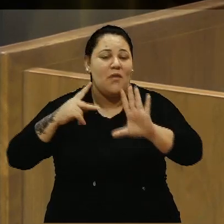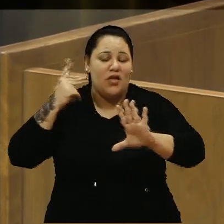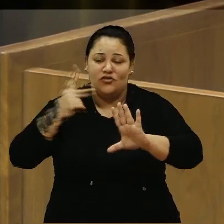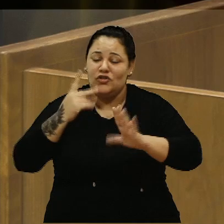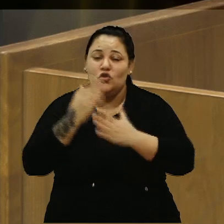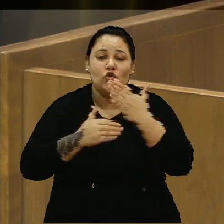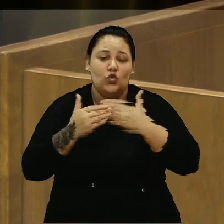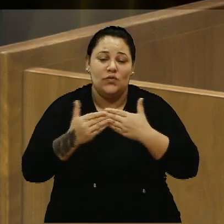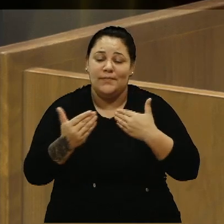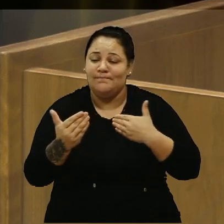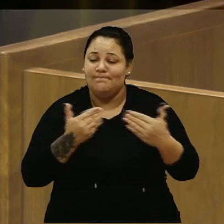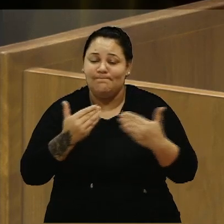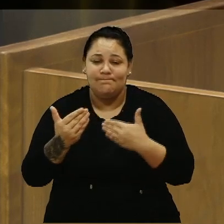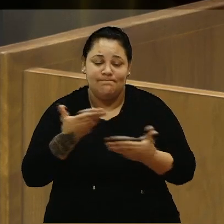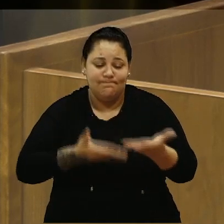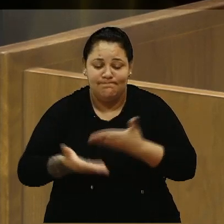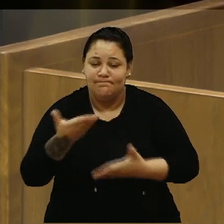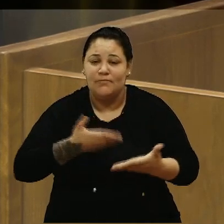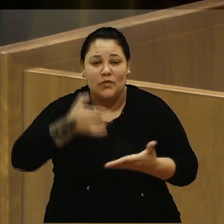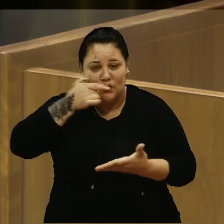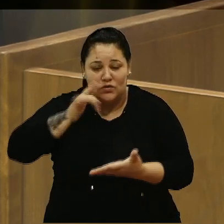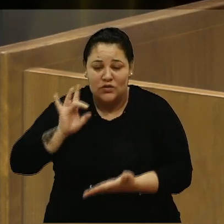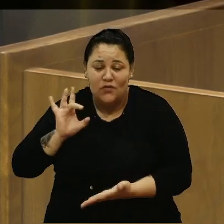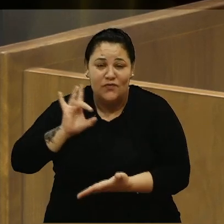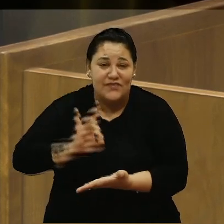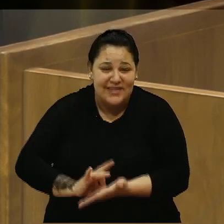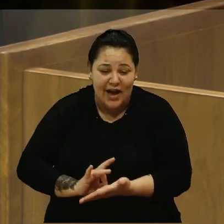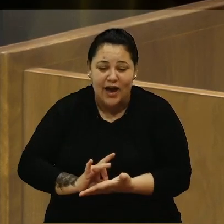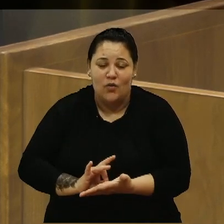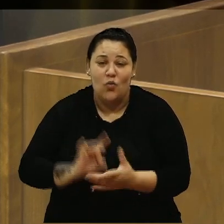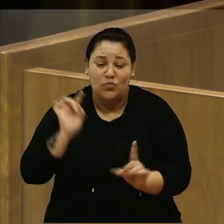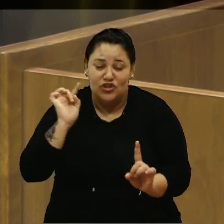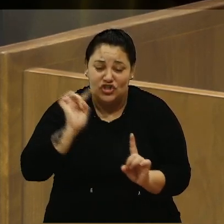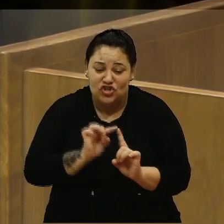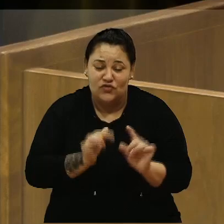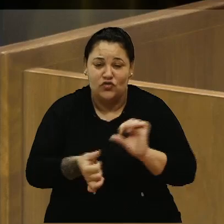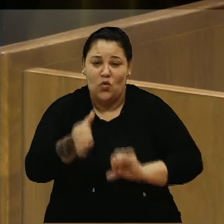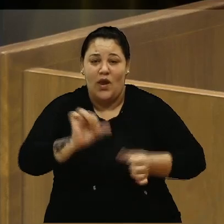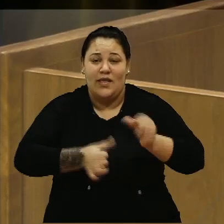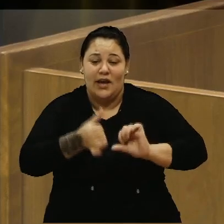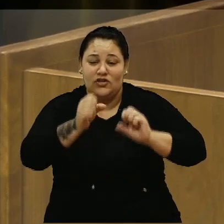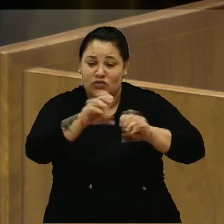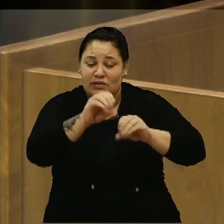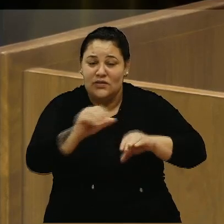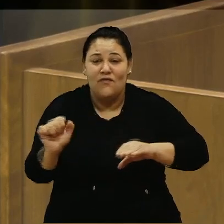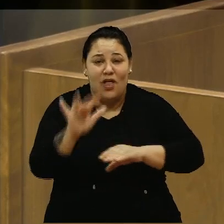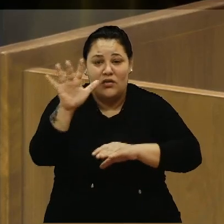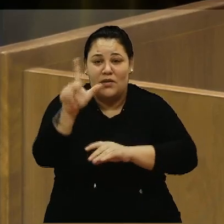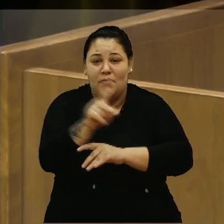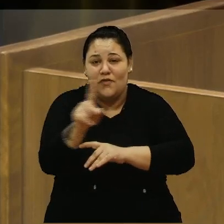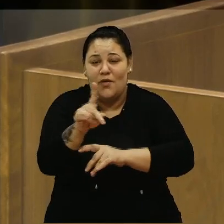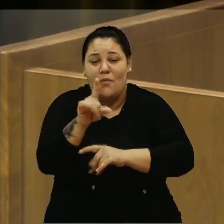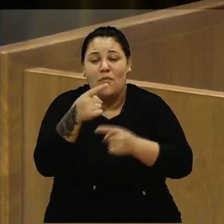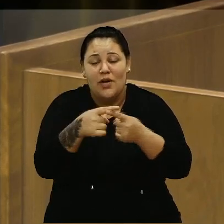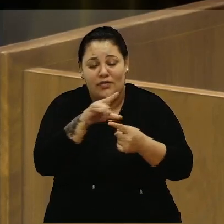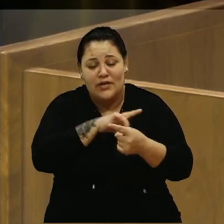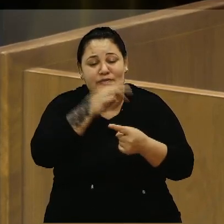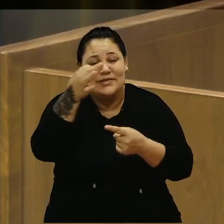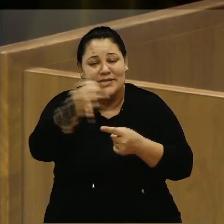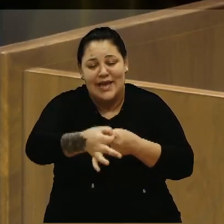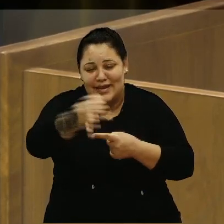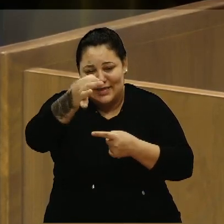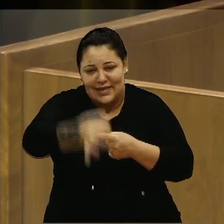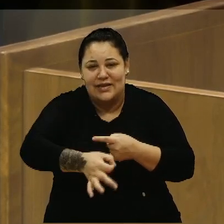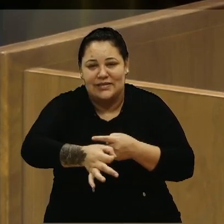para que a gente possa chegar em consensos e, de fato, ter uma educação de qualidade e, de fato, valorizar os professores, porque eu não tenho dúvida que os